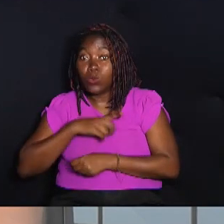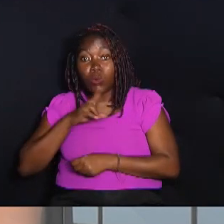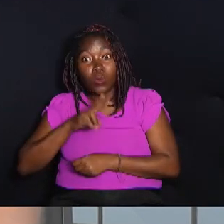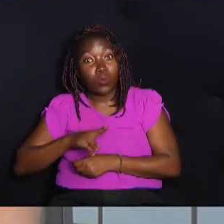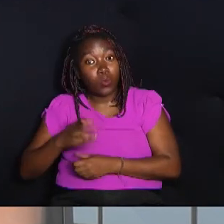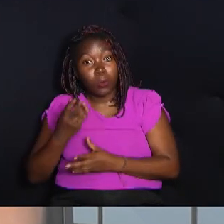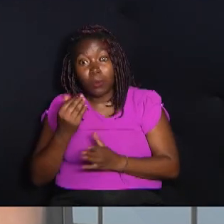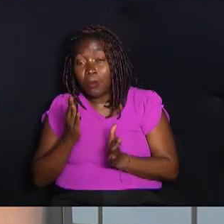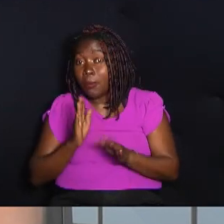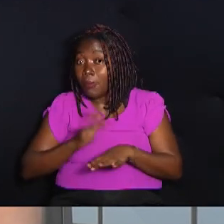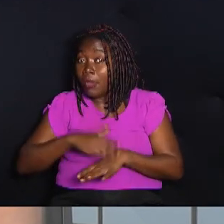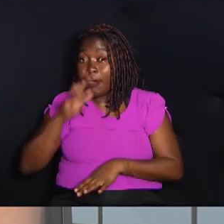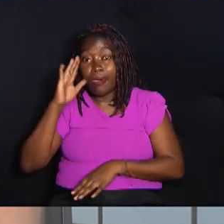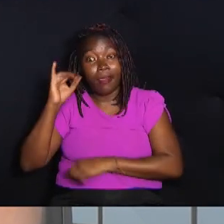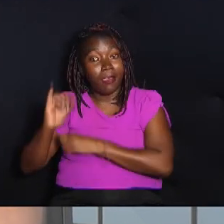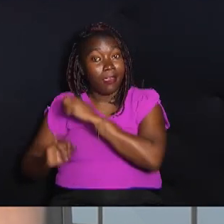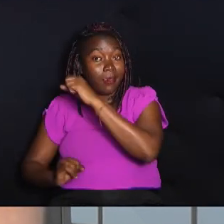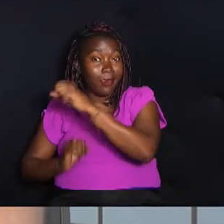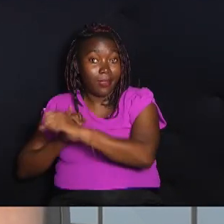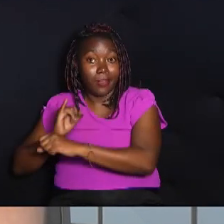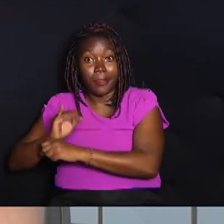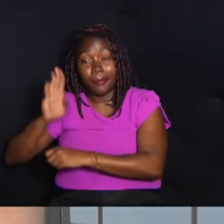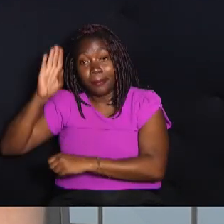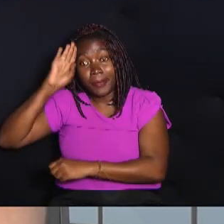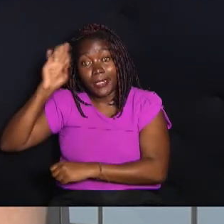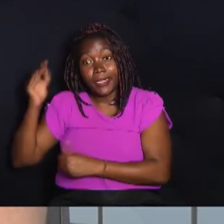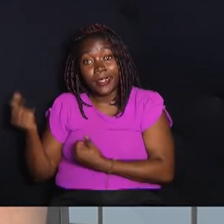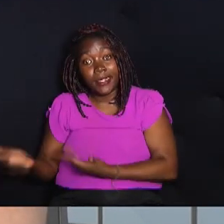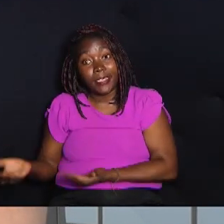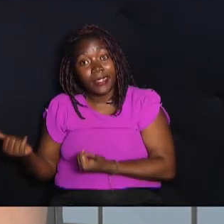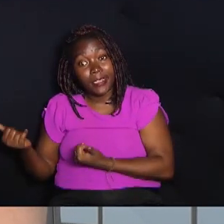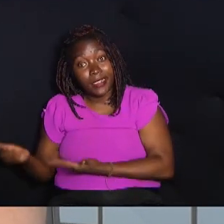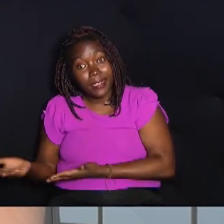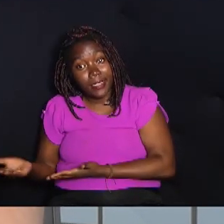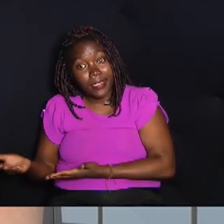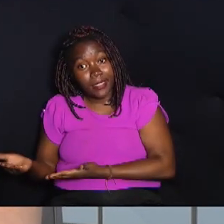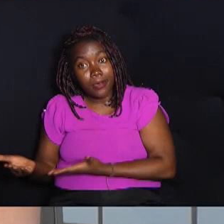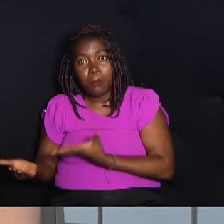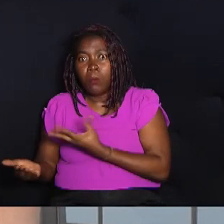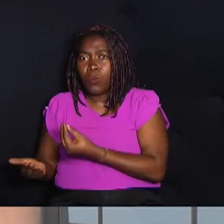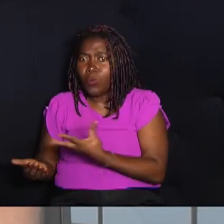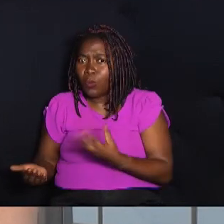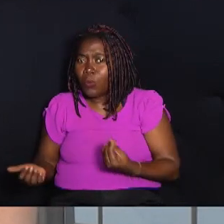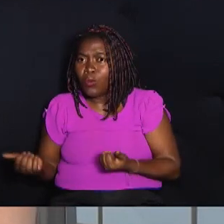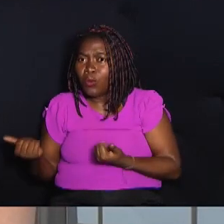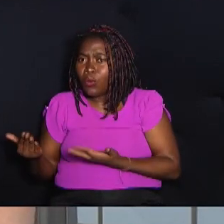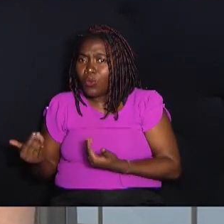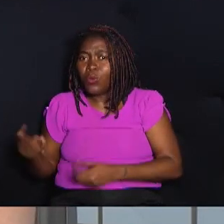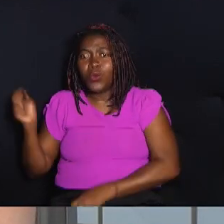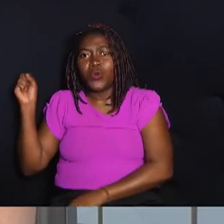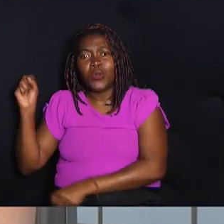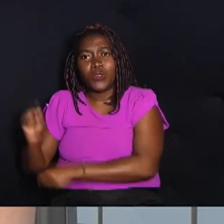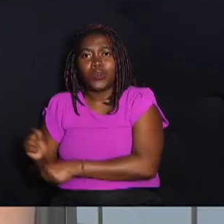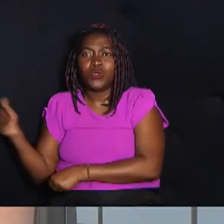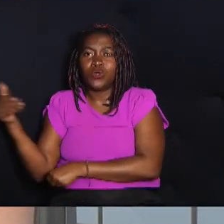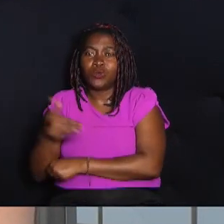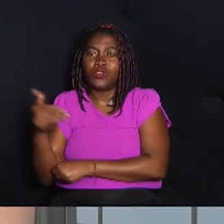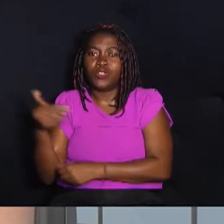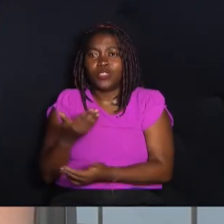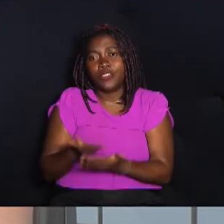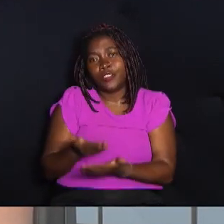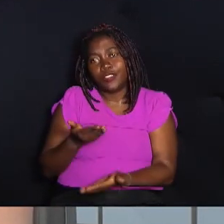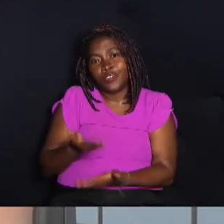maior das redes, né? Principalmente os adolescentes. Muitos adolescentes que pararam de ir à escola e